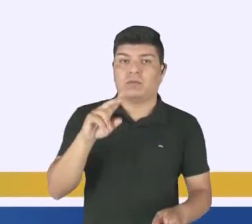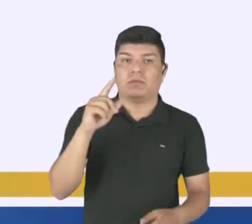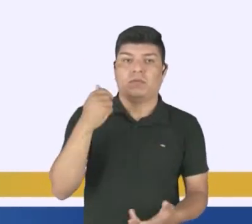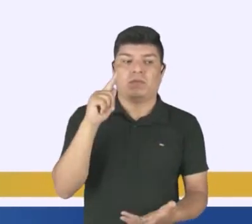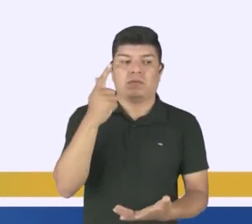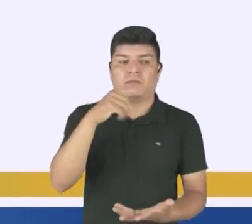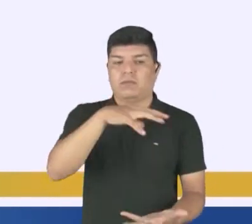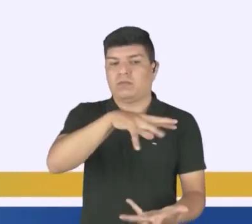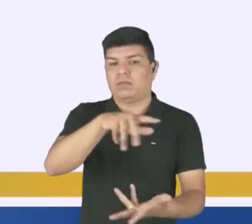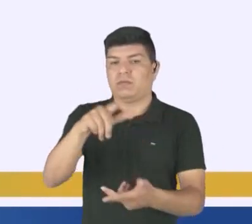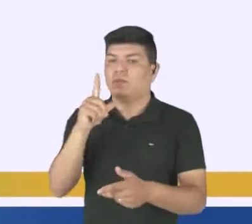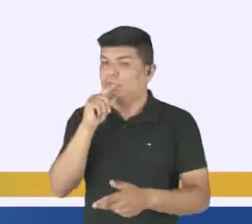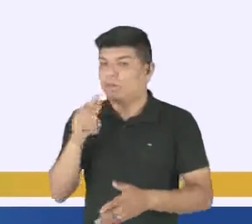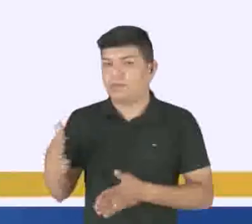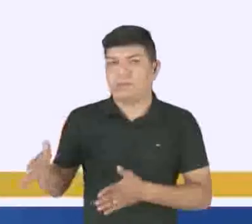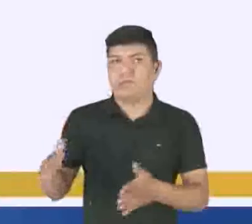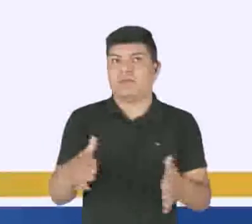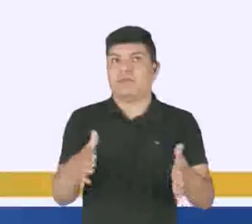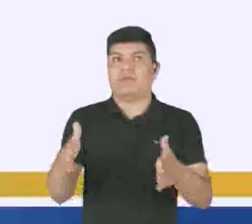hidrográfico também.